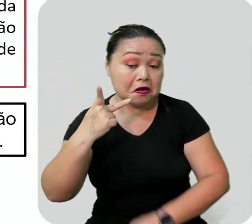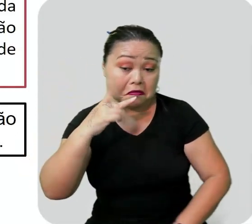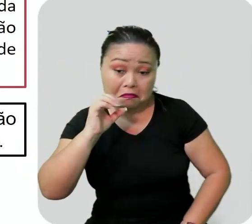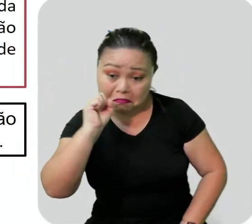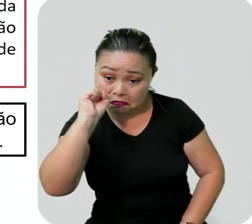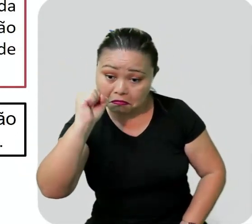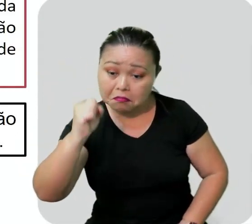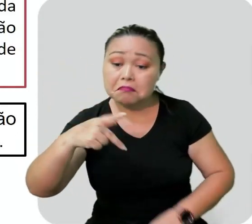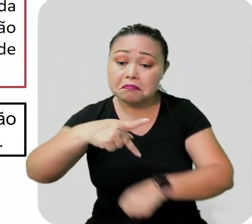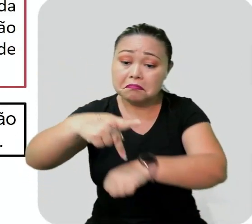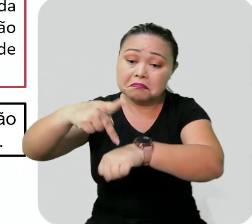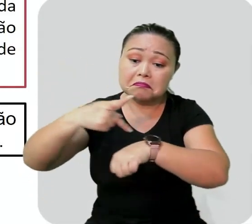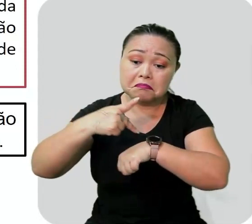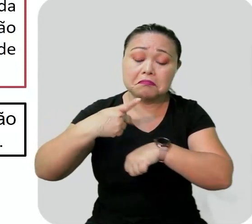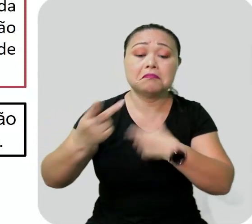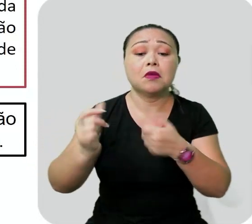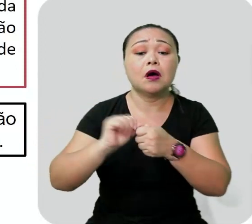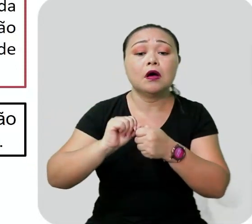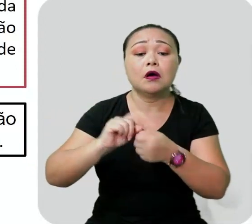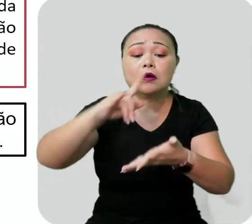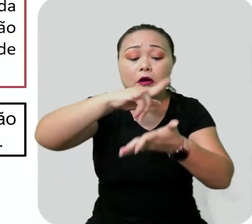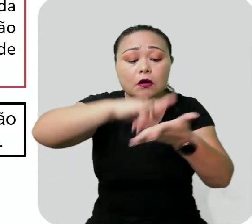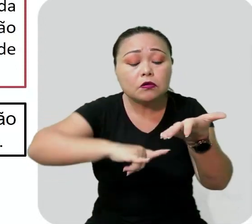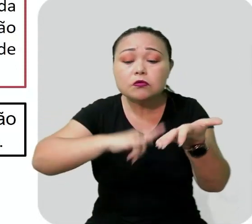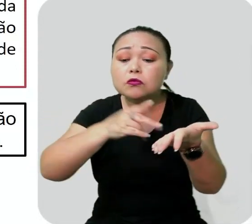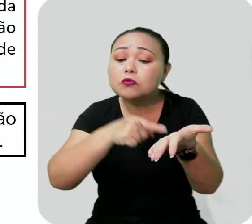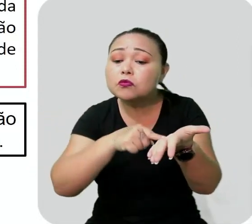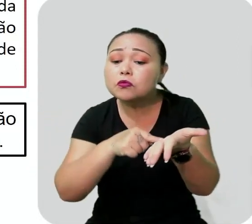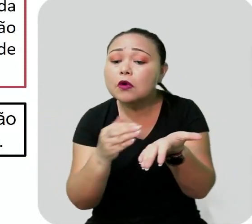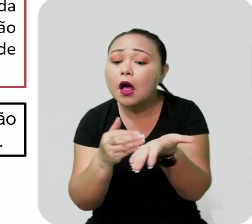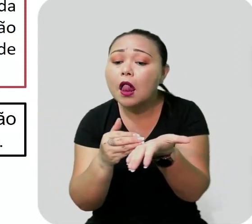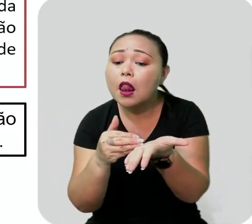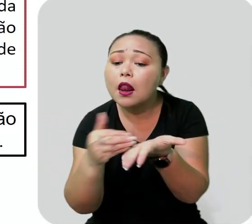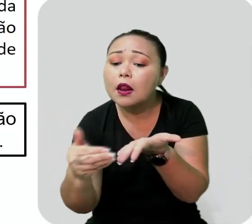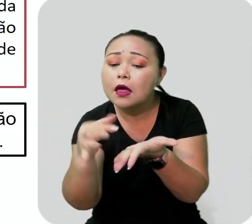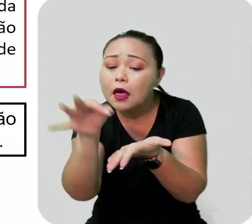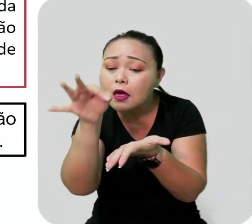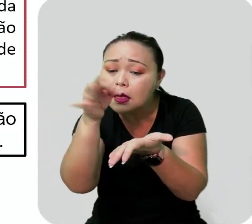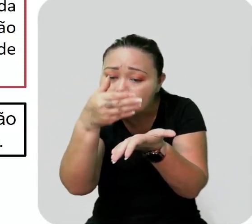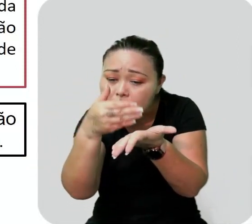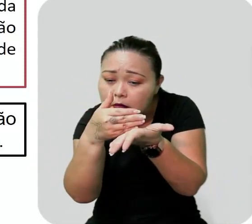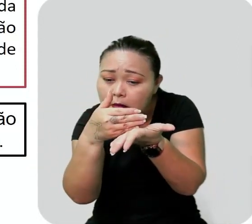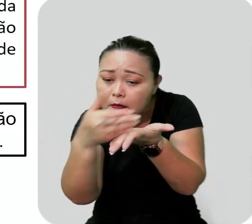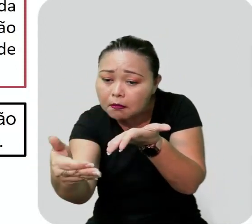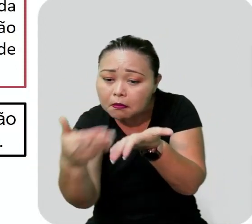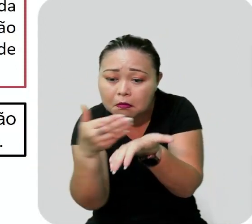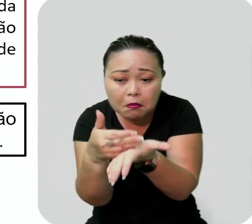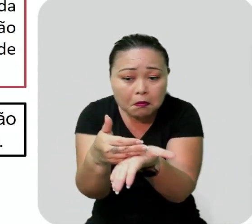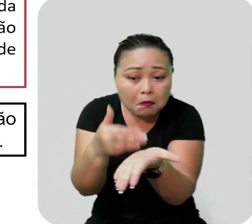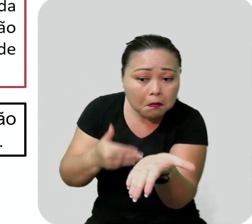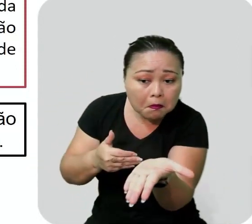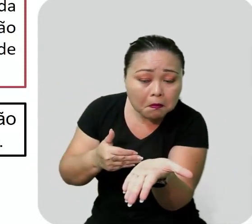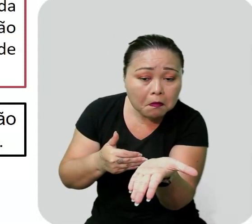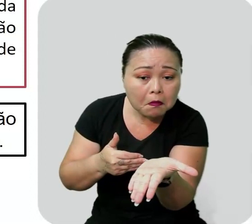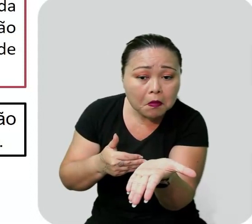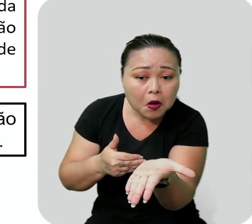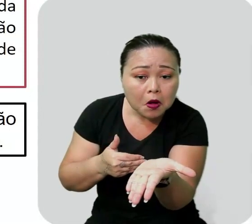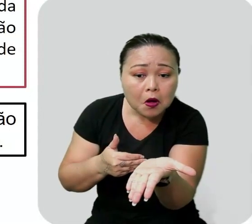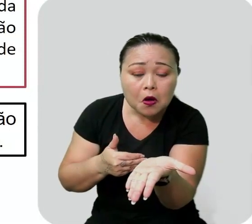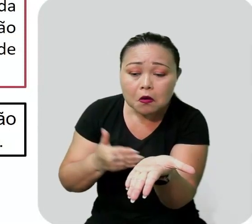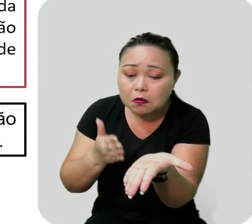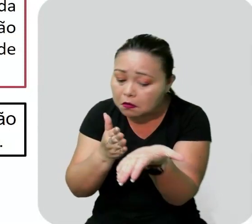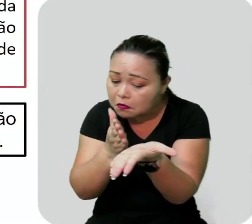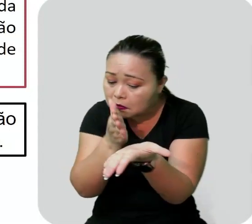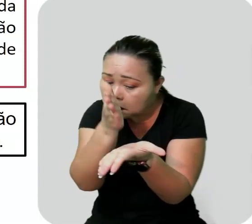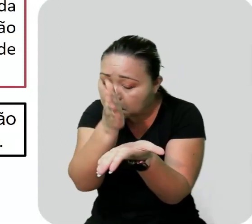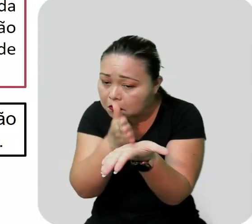tá bom? O tratado definia como linha de demarcação, olha aí, o